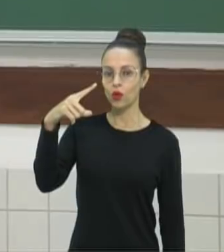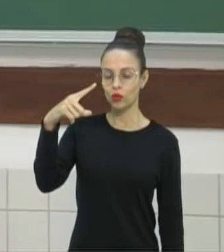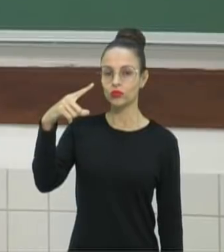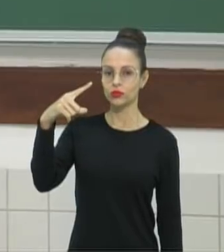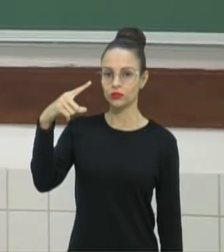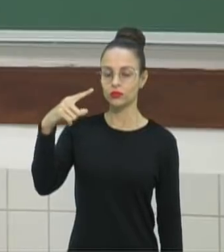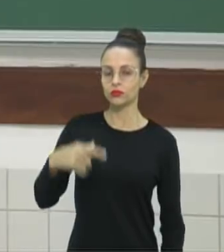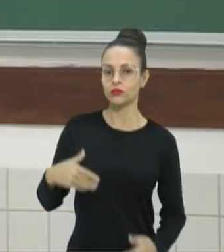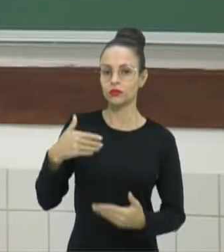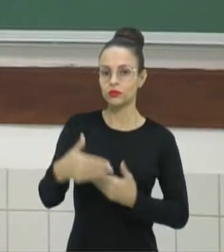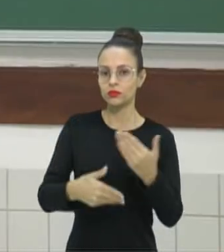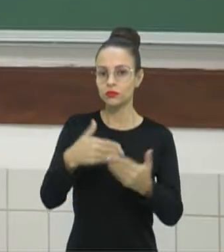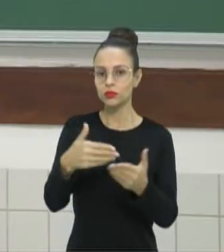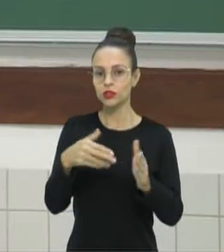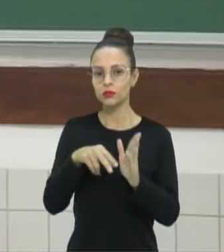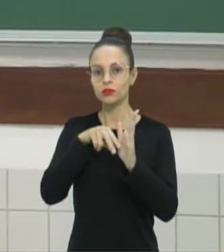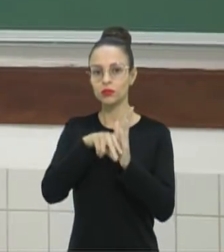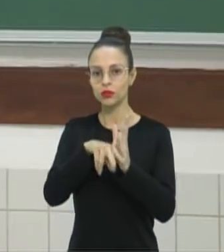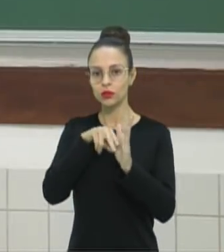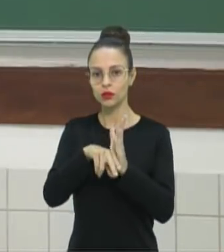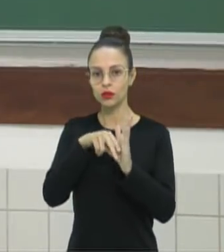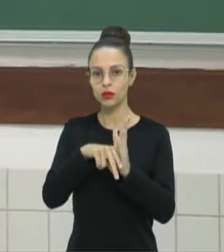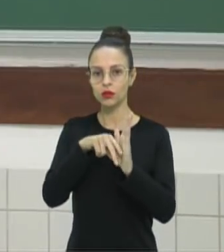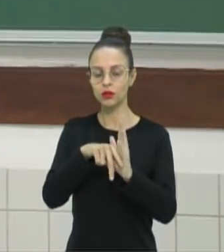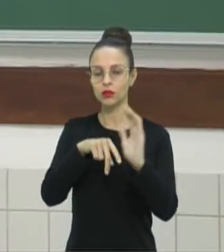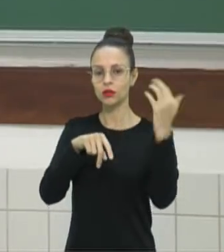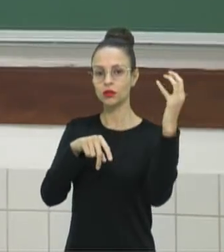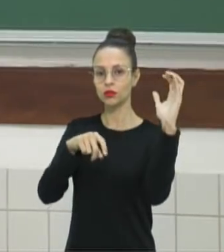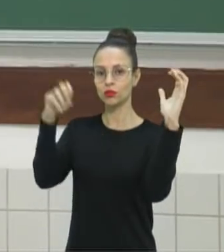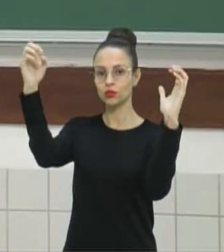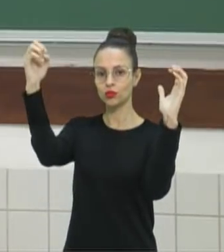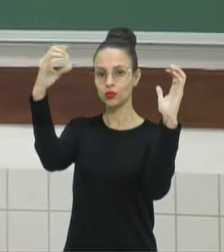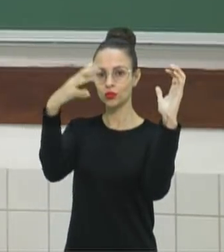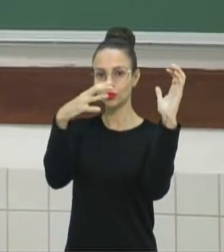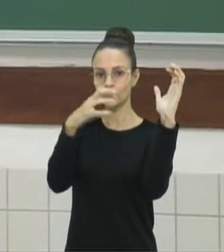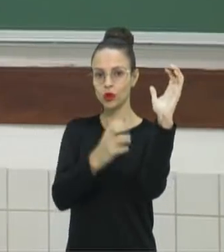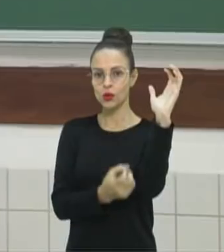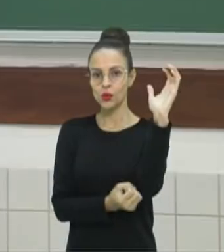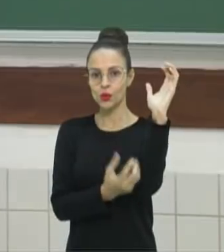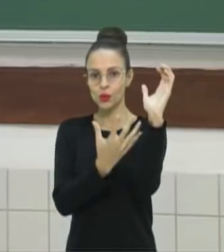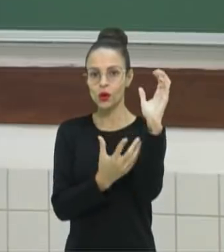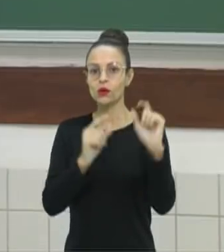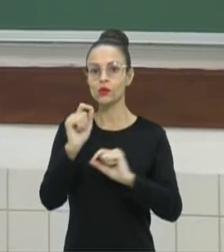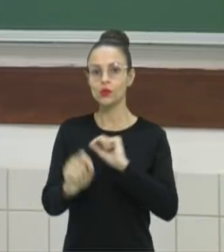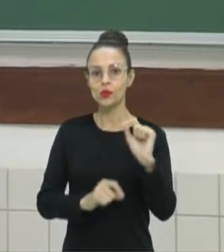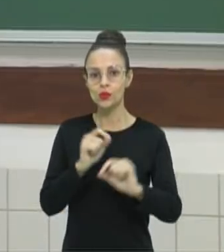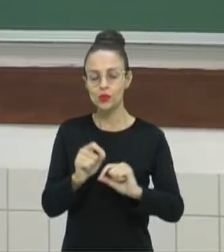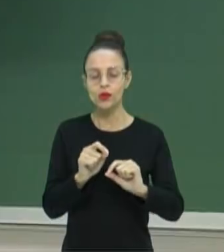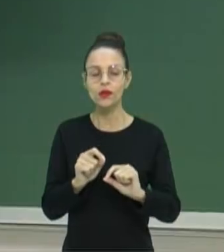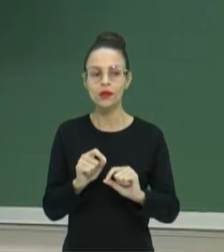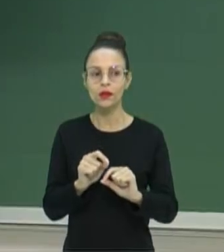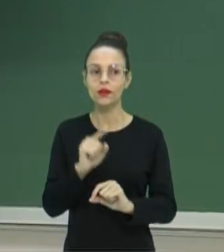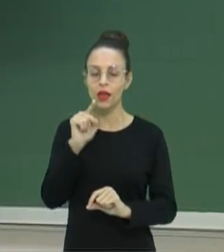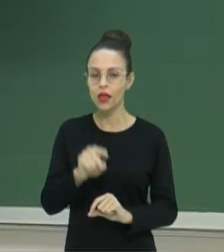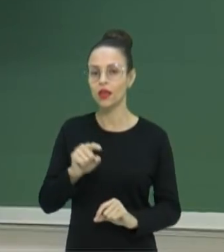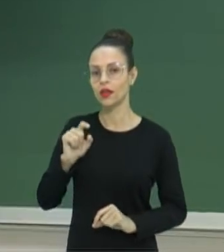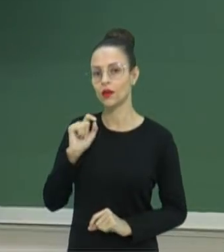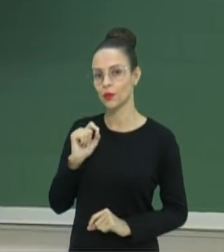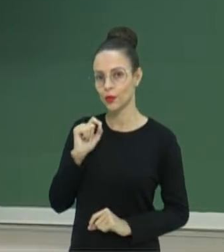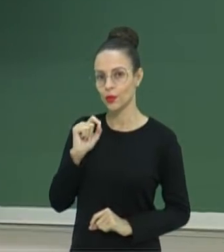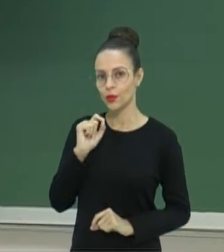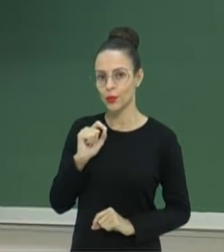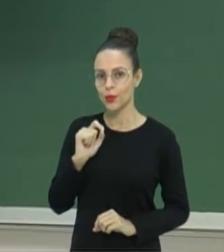através dos processos biológicos, né, fotossíntese, aquela coisa que a gente aprende lá em biologia, né, que aqui, no caso, você